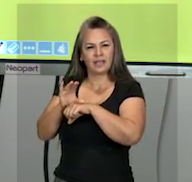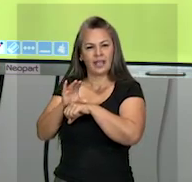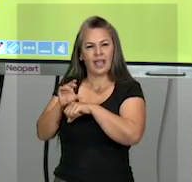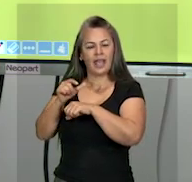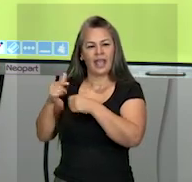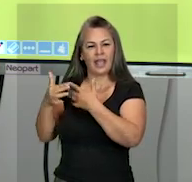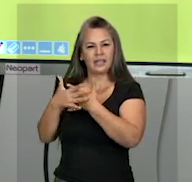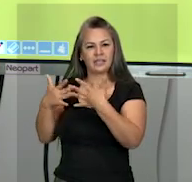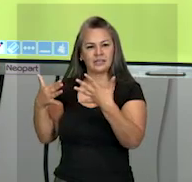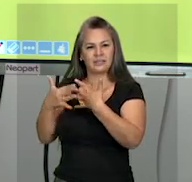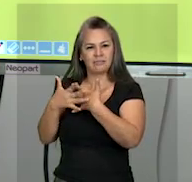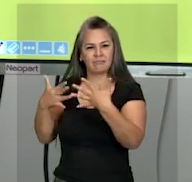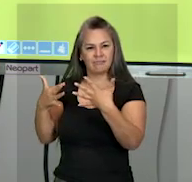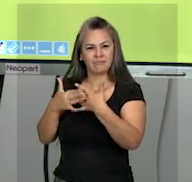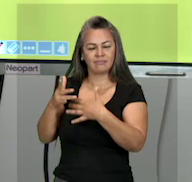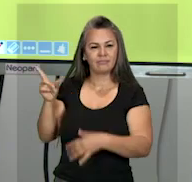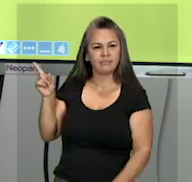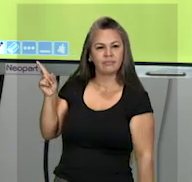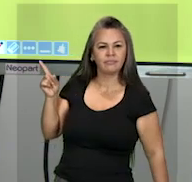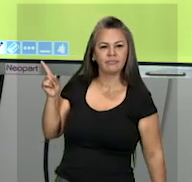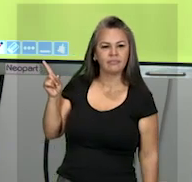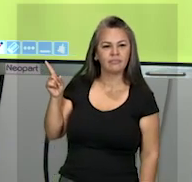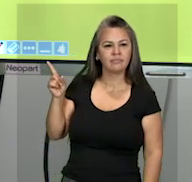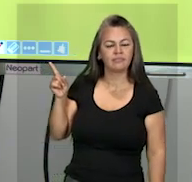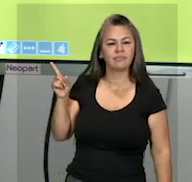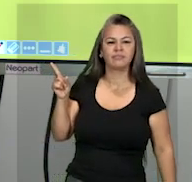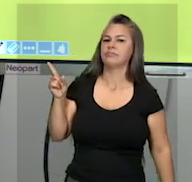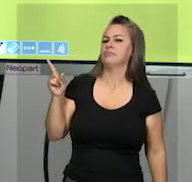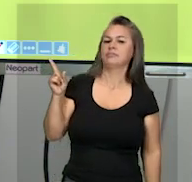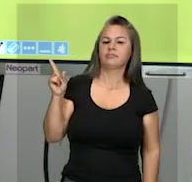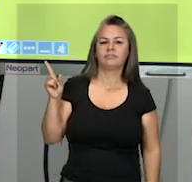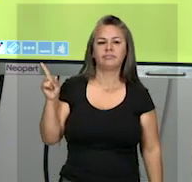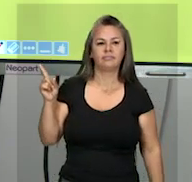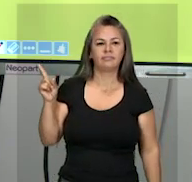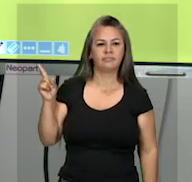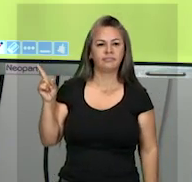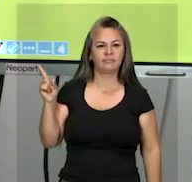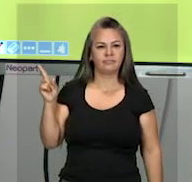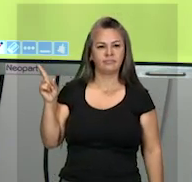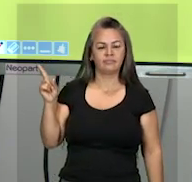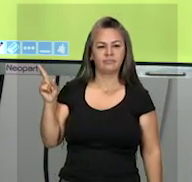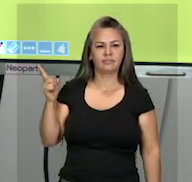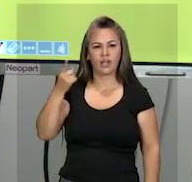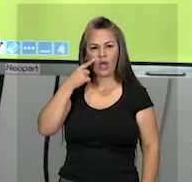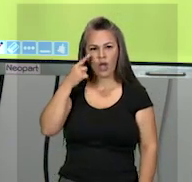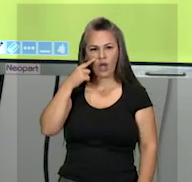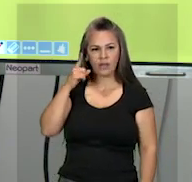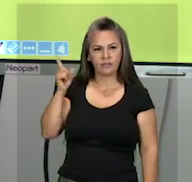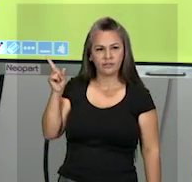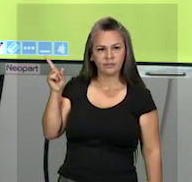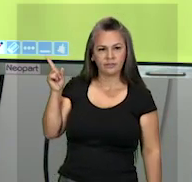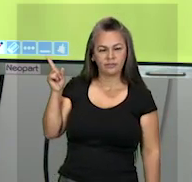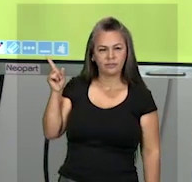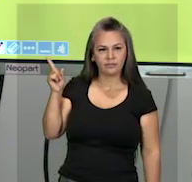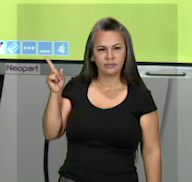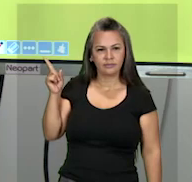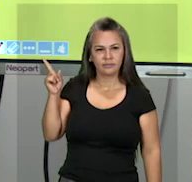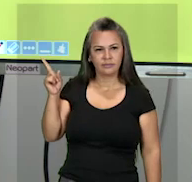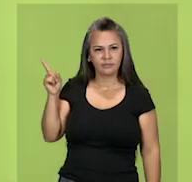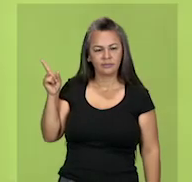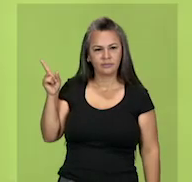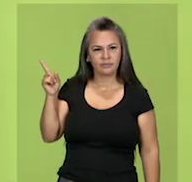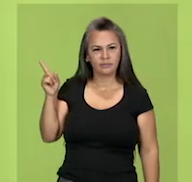urbanas, cidades, né? E quando a gente olha o Japão, a ilha de Honshu, que é a maior zona aqui, ela